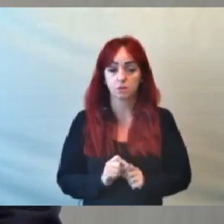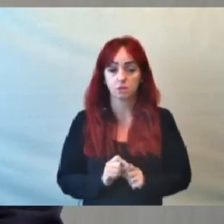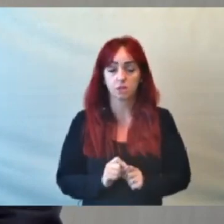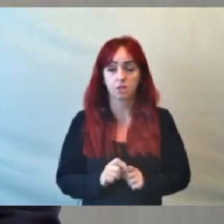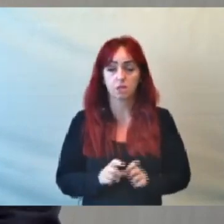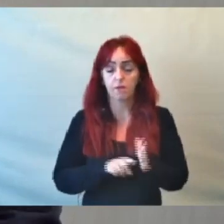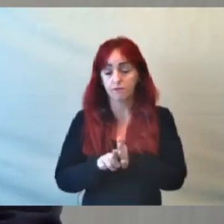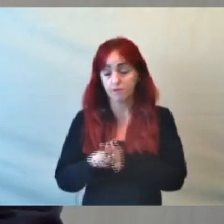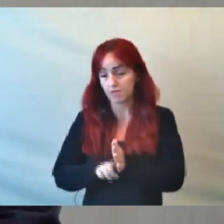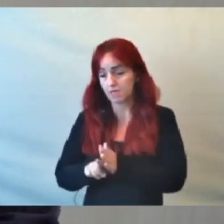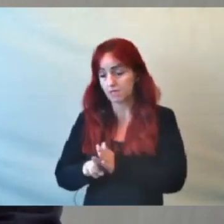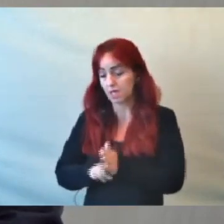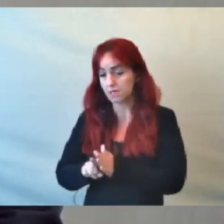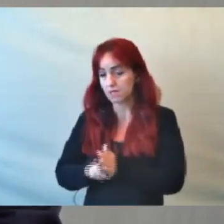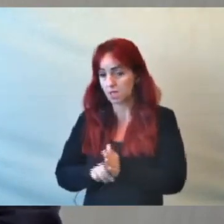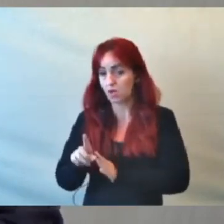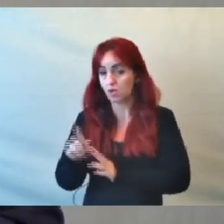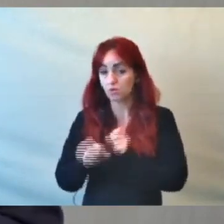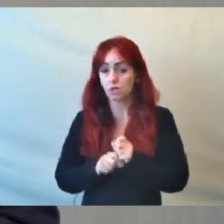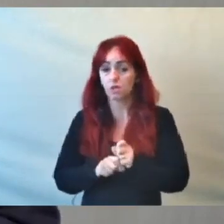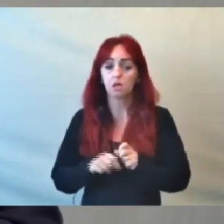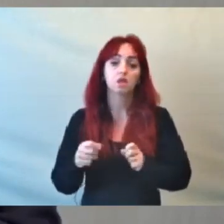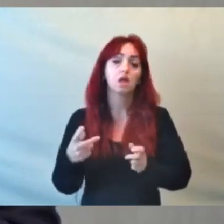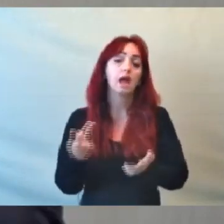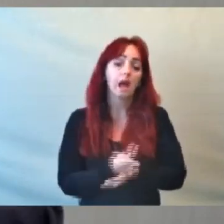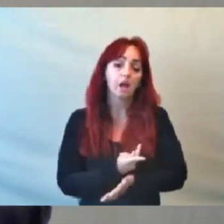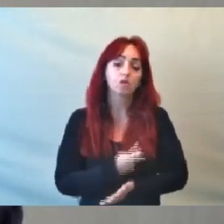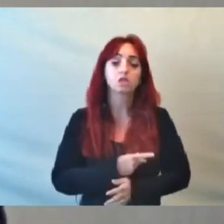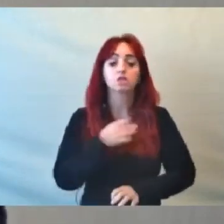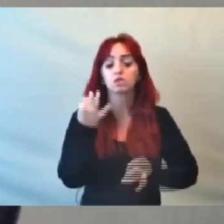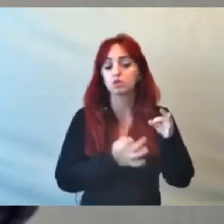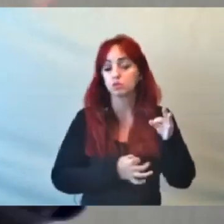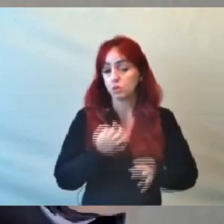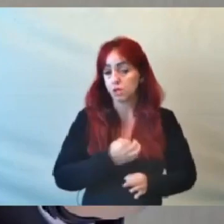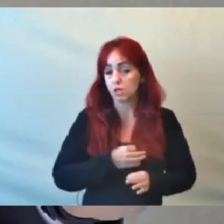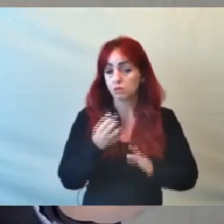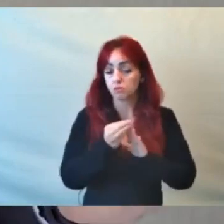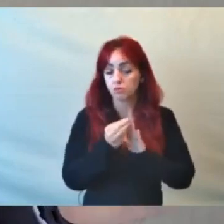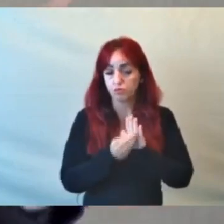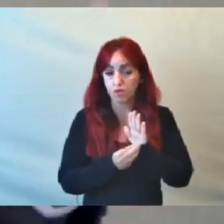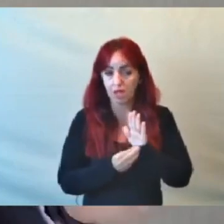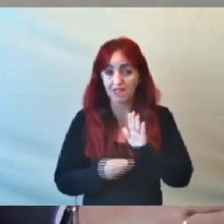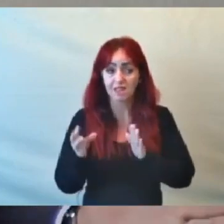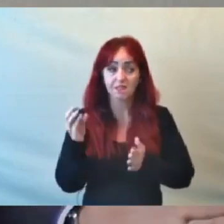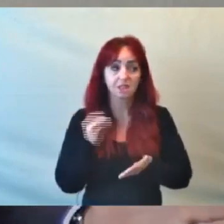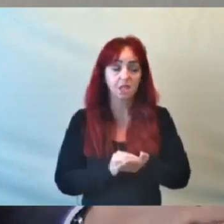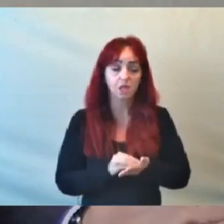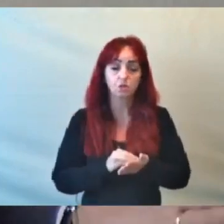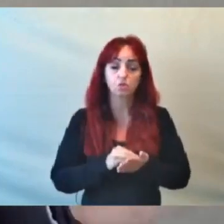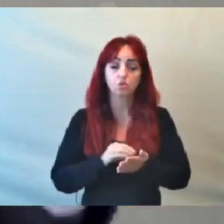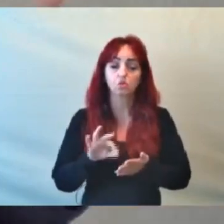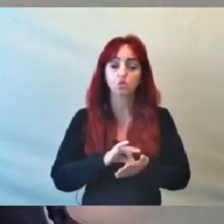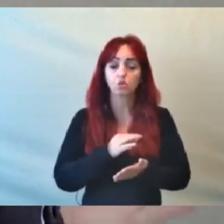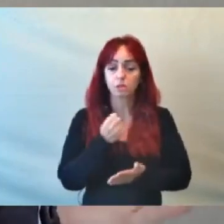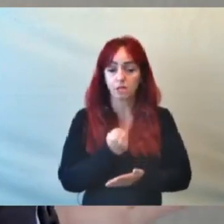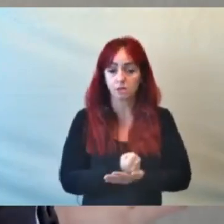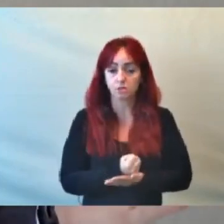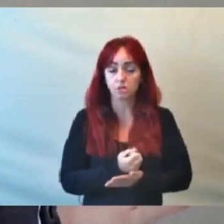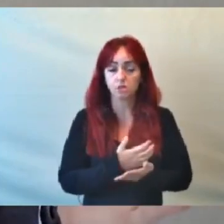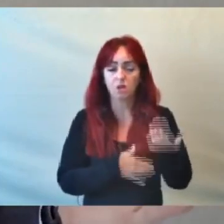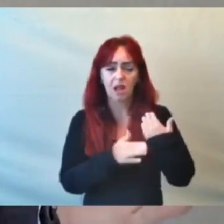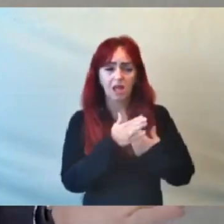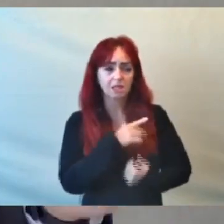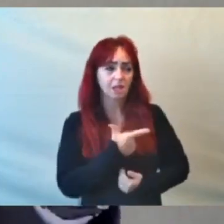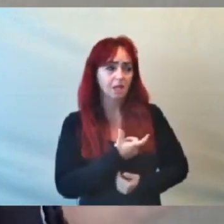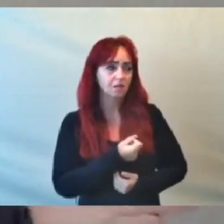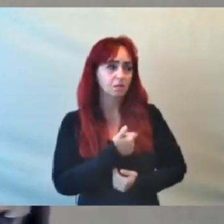fatos jurídicos que são materializados nos contratos. Então, lá atrás, 2015, quando o primeiro contrato